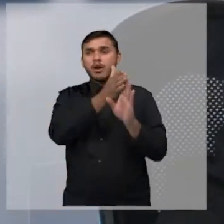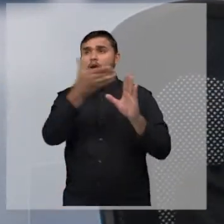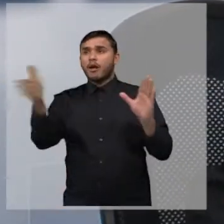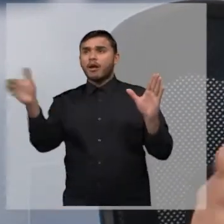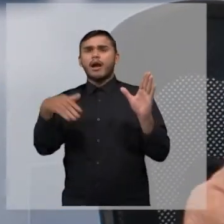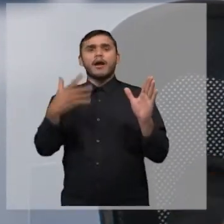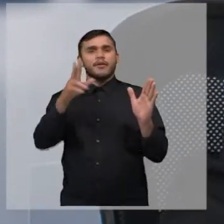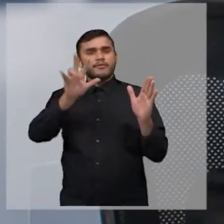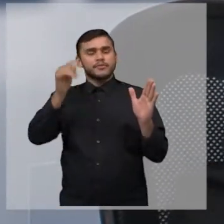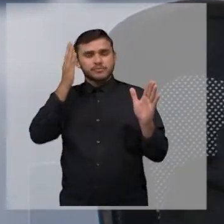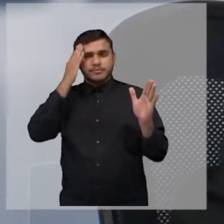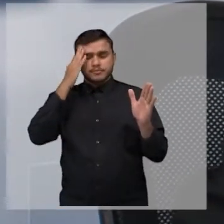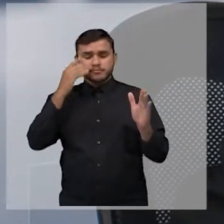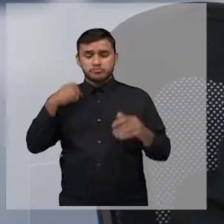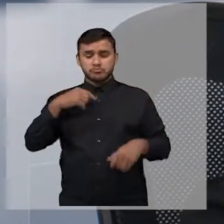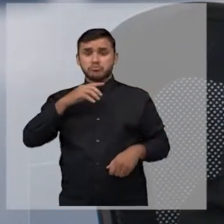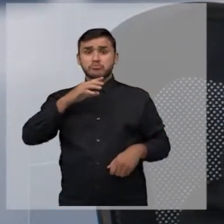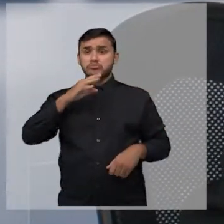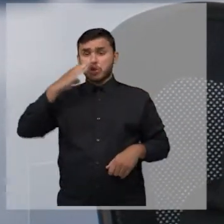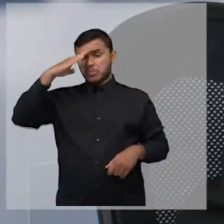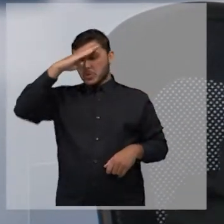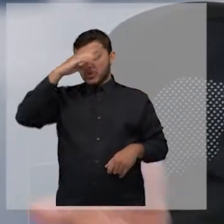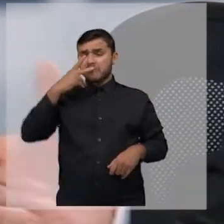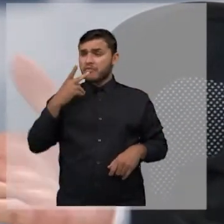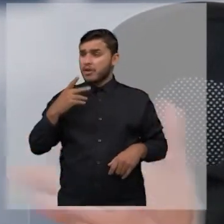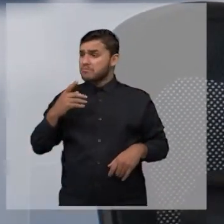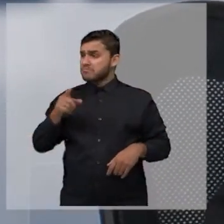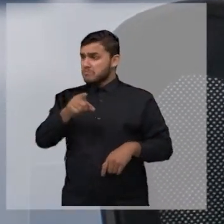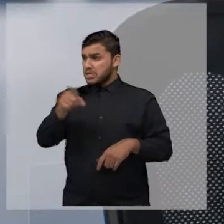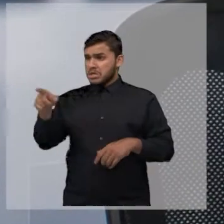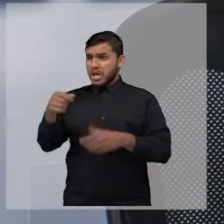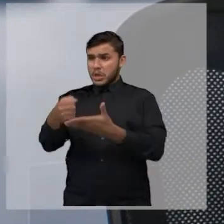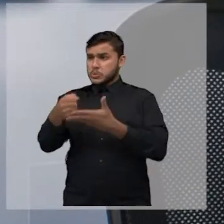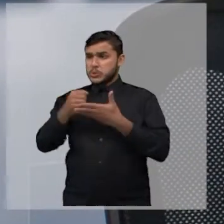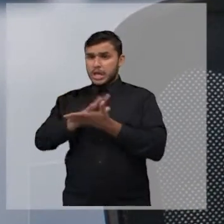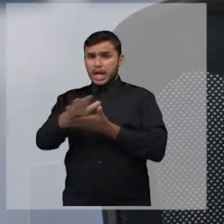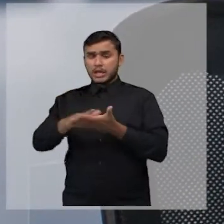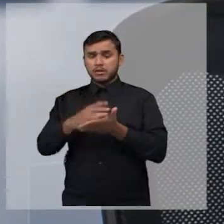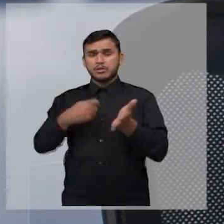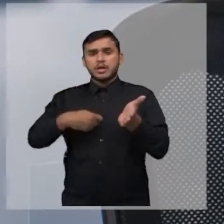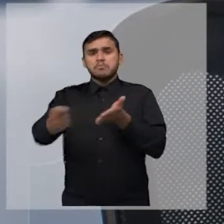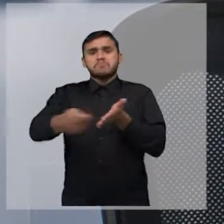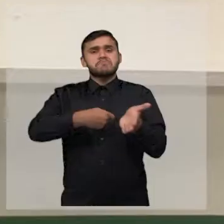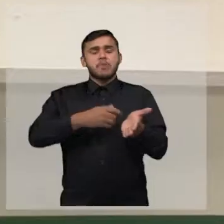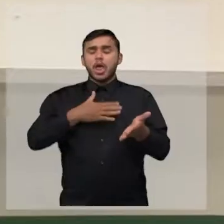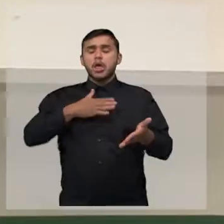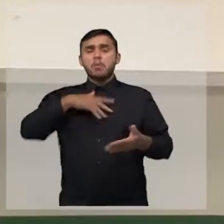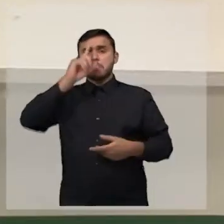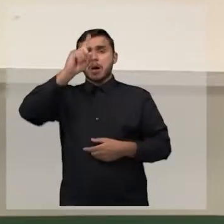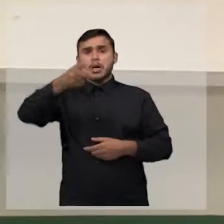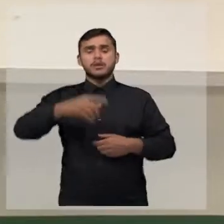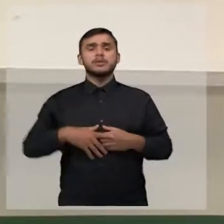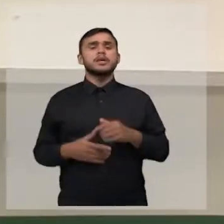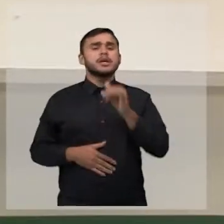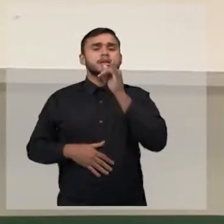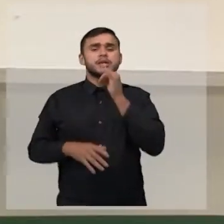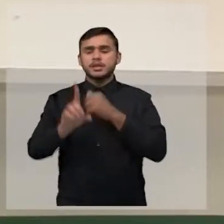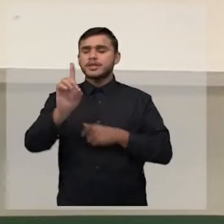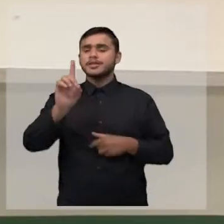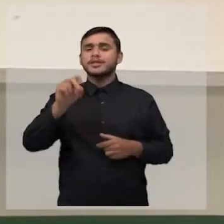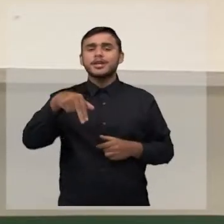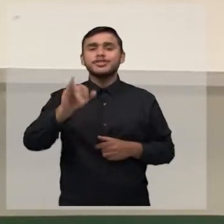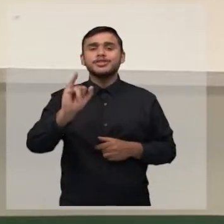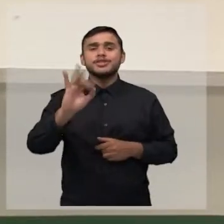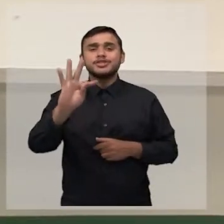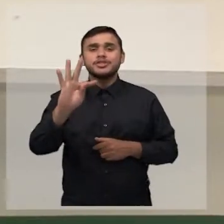ele não precisa do Congresso, ele faz mesmo. O presidente tem sido lá, por exemplo, no caso dos fotossensores, as lombadas eletrônicas, ele ordenou, o DENIT todo dia estava